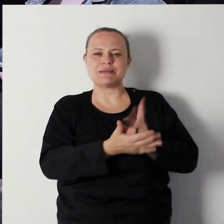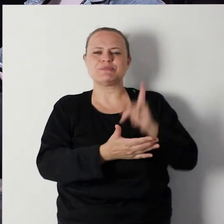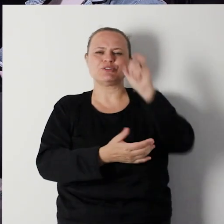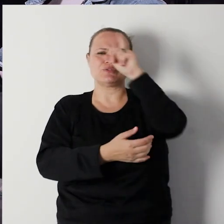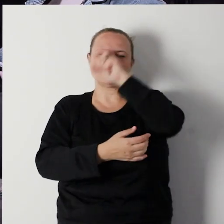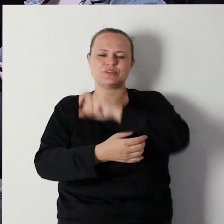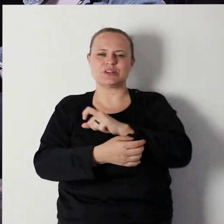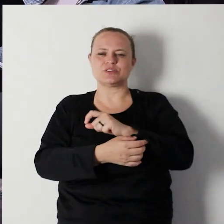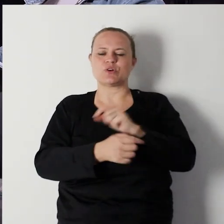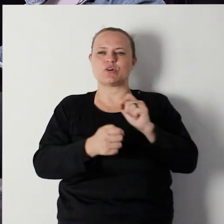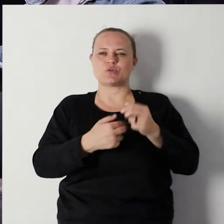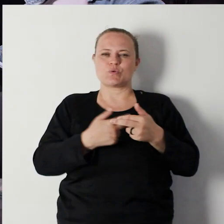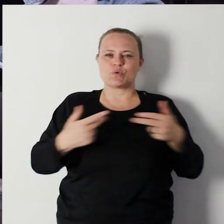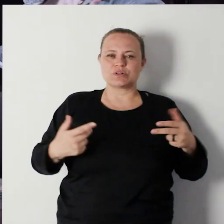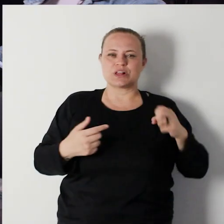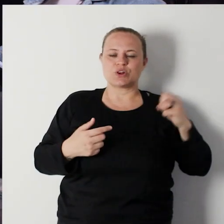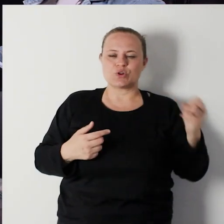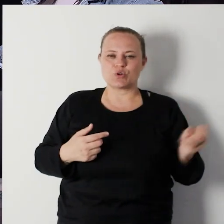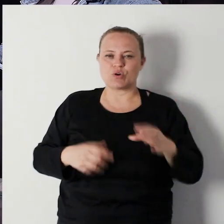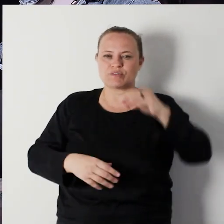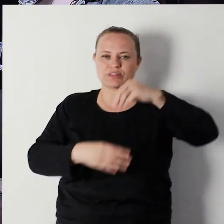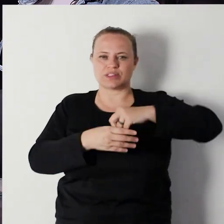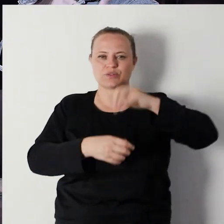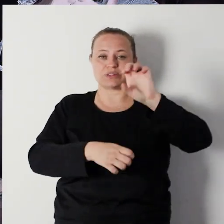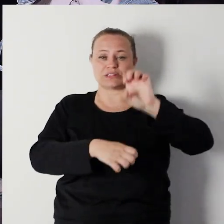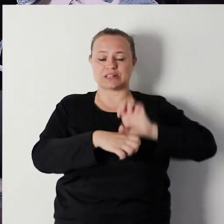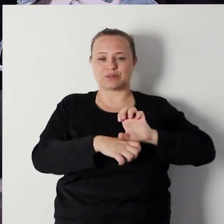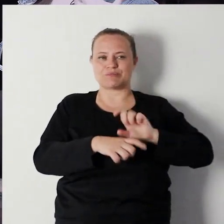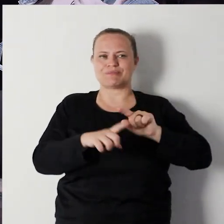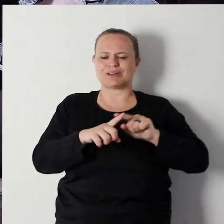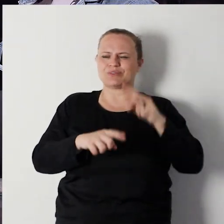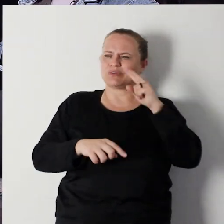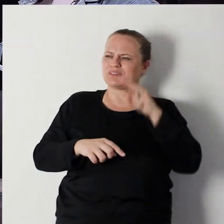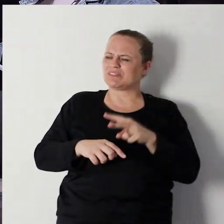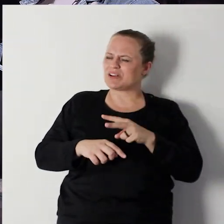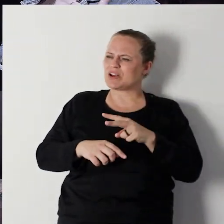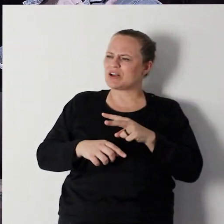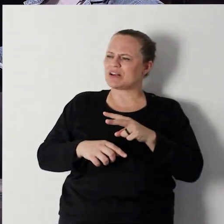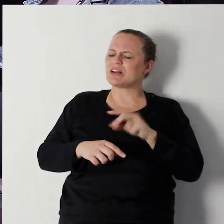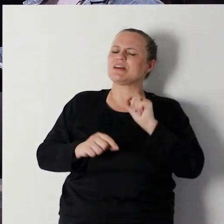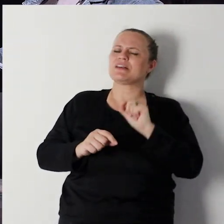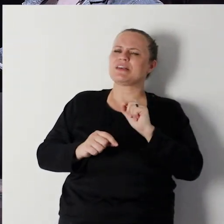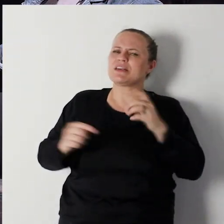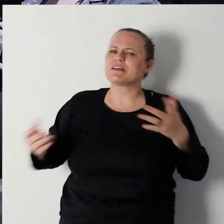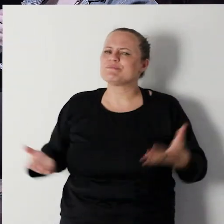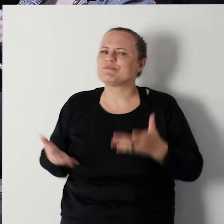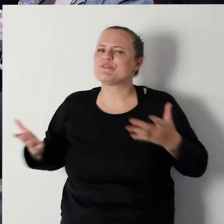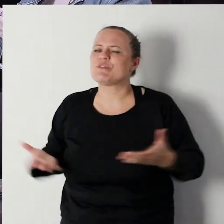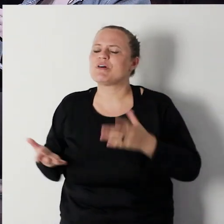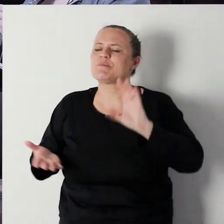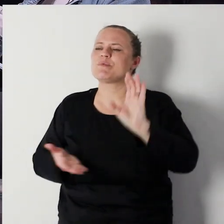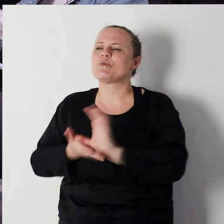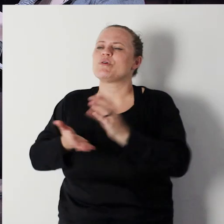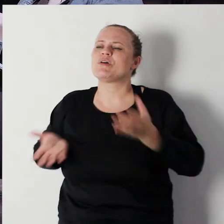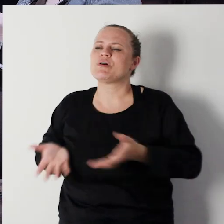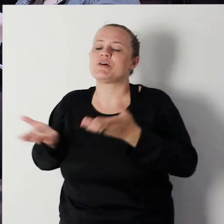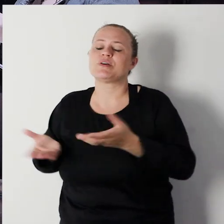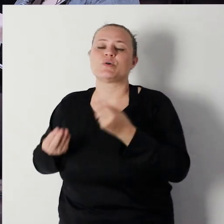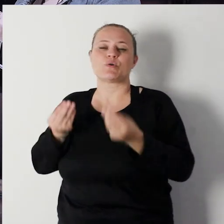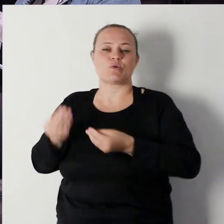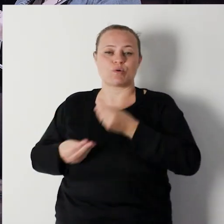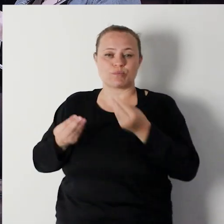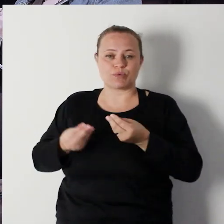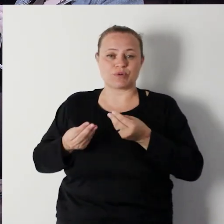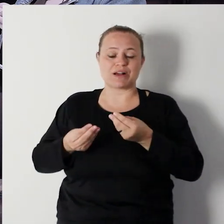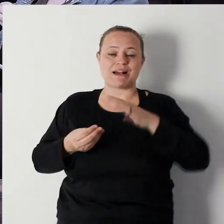construção de programação. A gente está cada vez mais com dificuldades de coisas novas no estado, de produção, mas aí a gente olha de onde que está vindo o